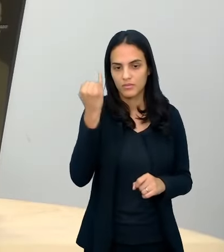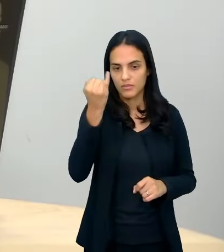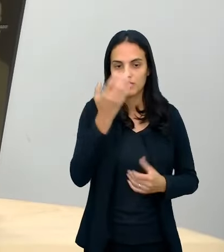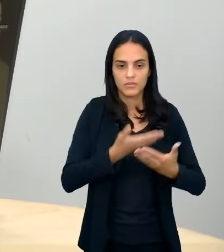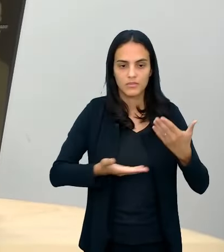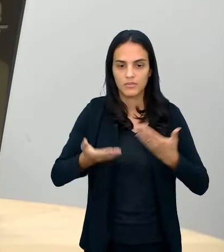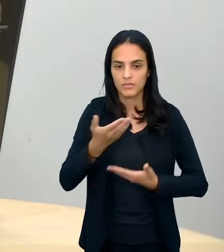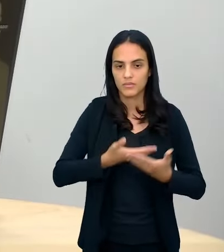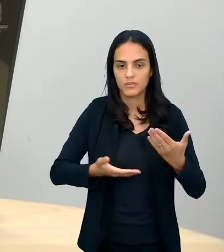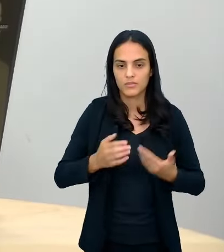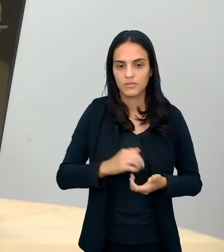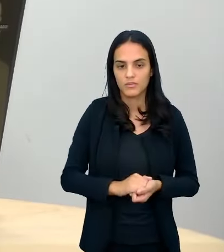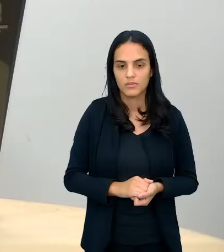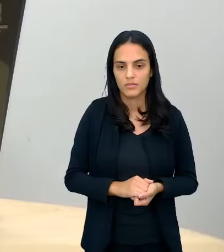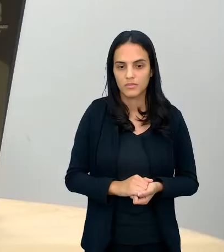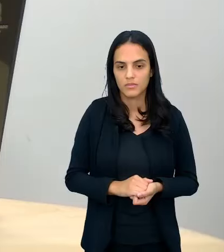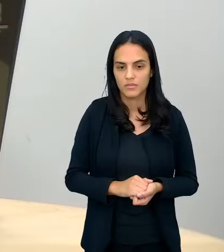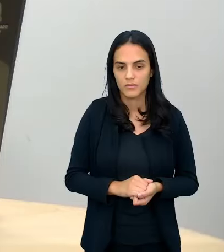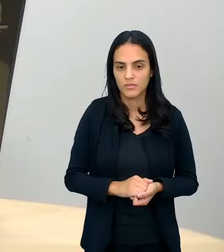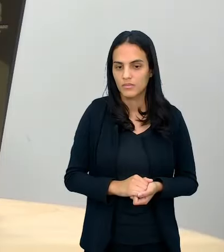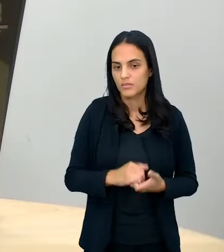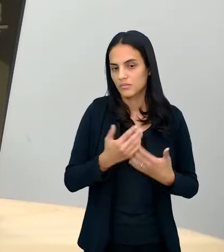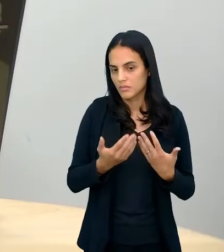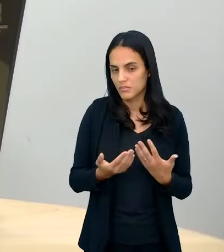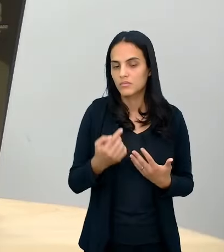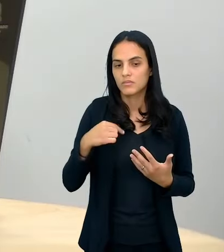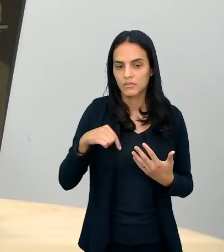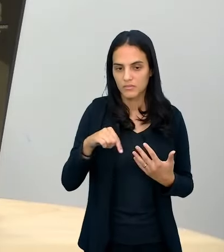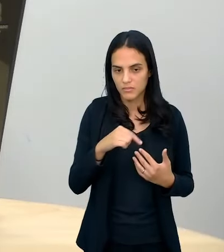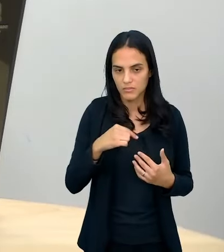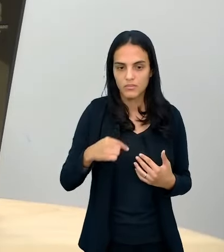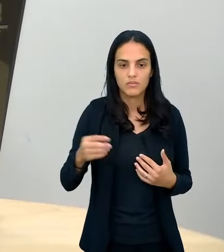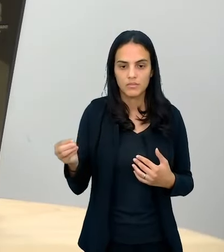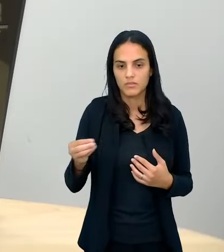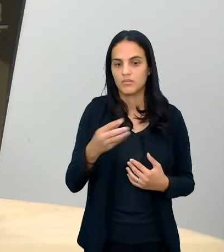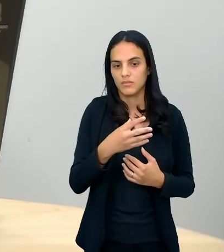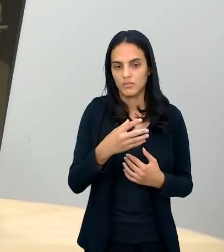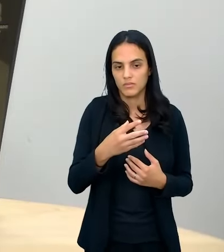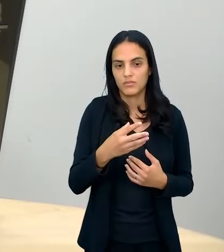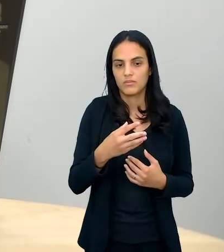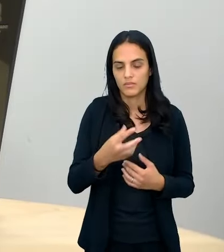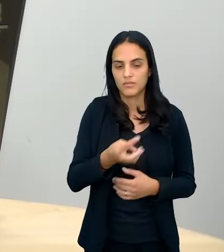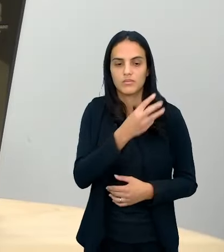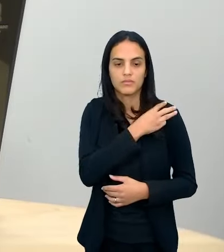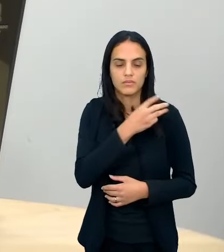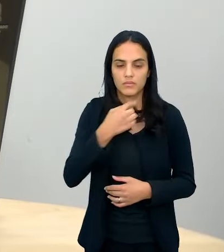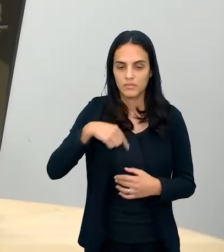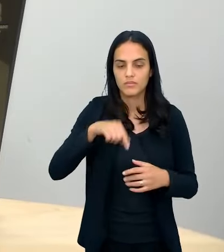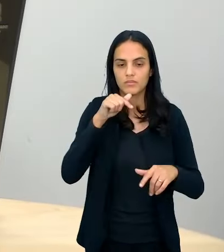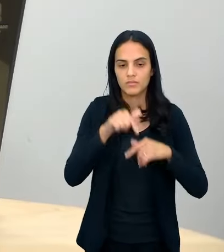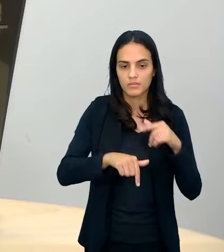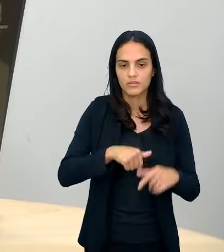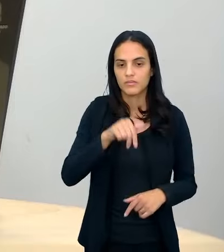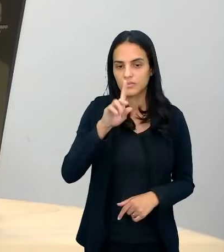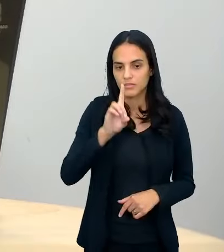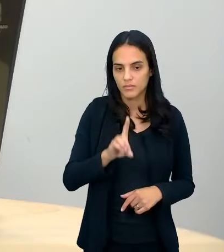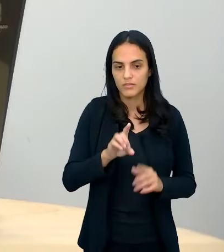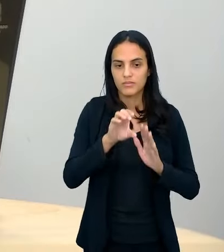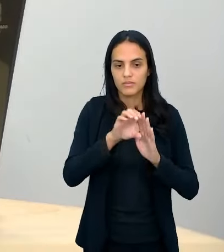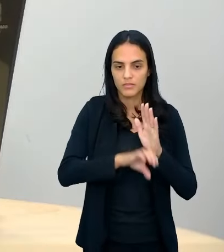dialogar. Não tem como, gente, a gente está no novo ensino médio e a gente está trabalhando com unidade